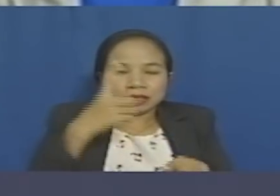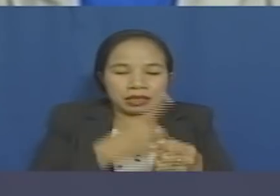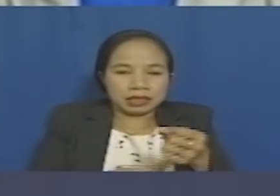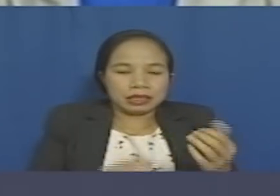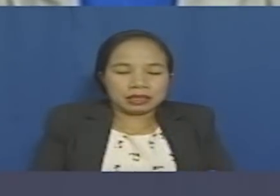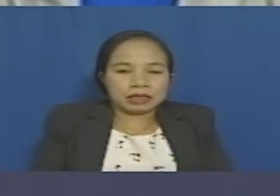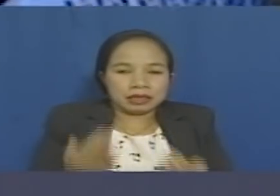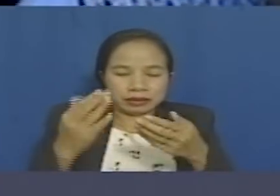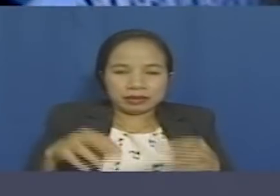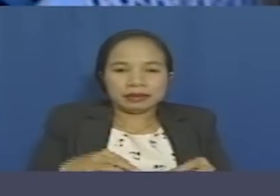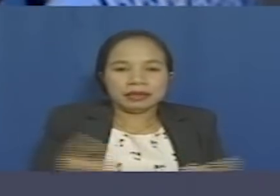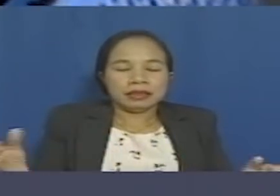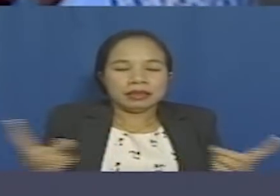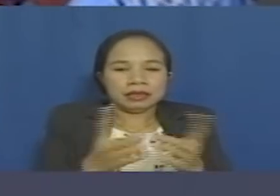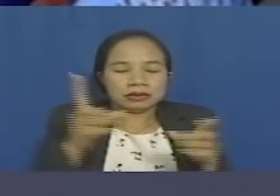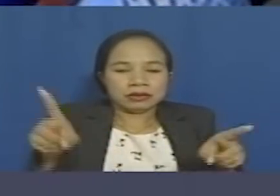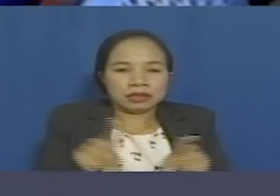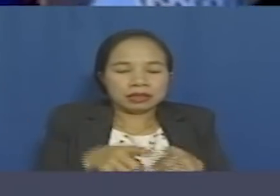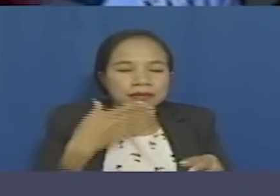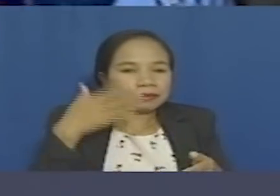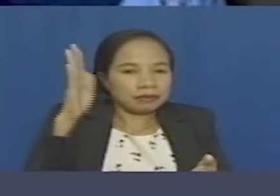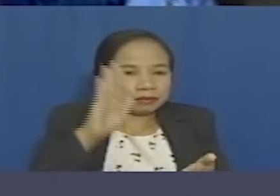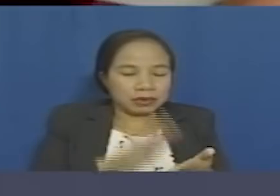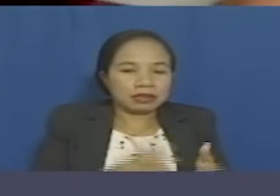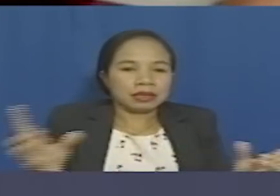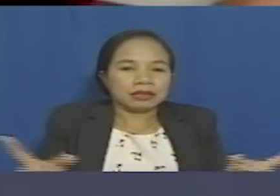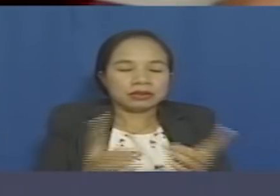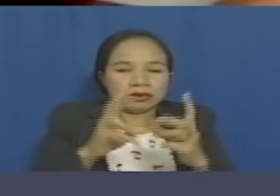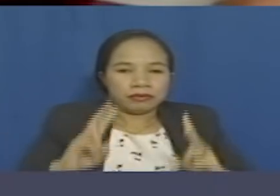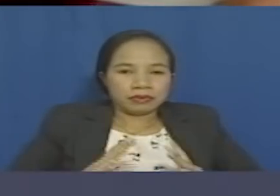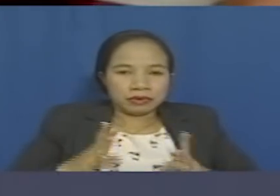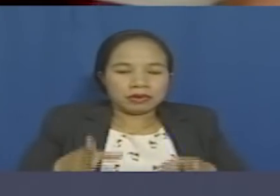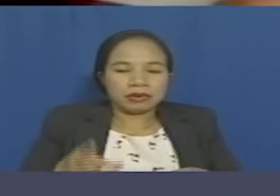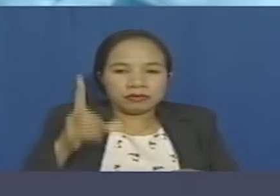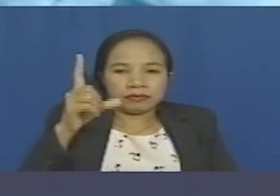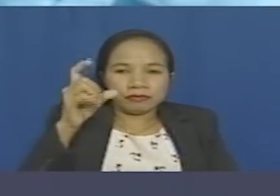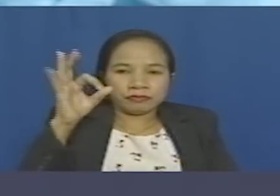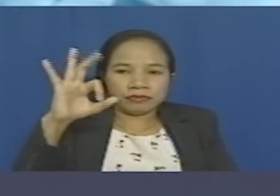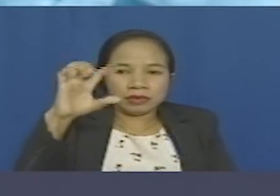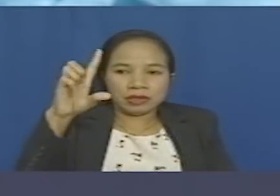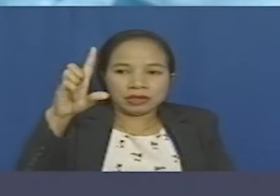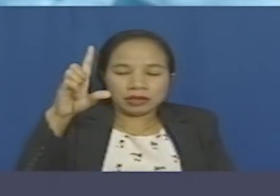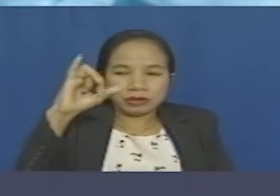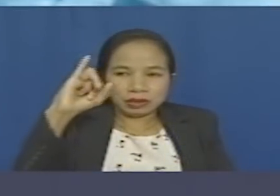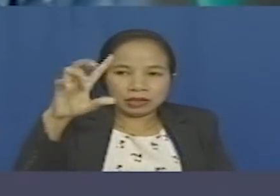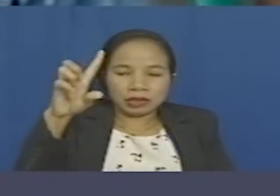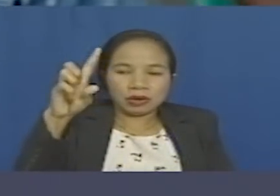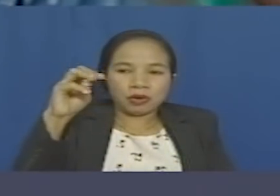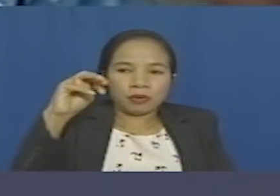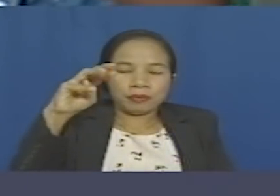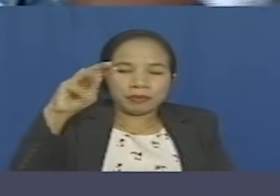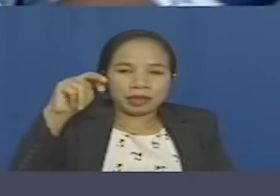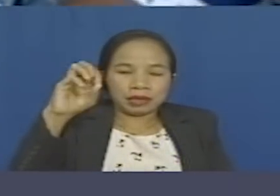considera. Incidente ne hanesan acto vandalismo, hasoru veterano Filomeno de Deus, honia oan mane. Porta-voz, família